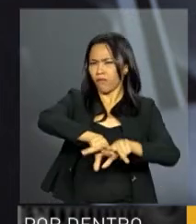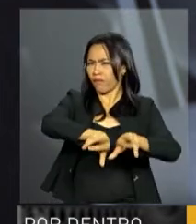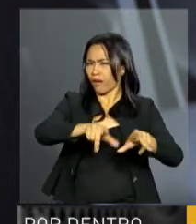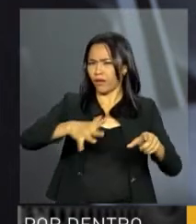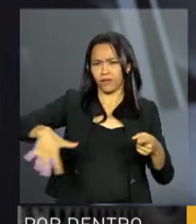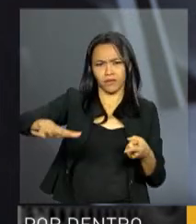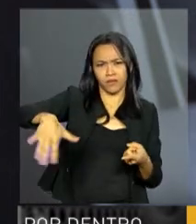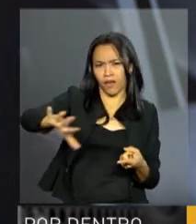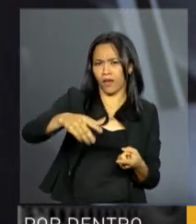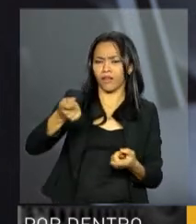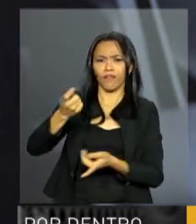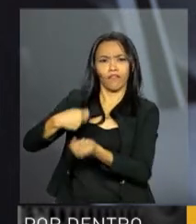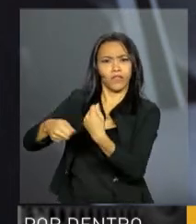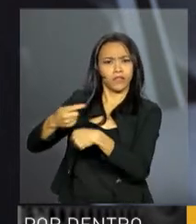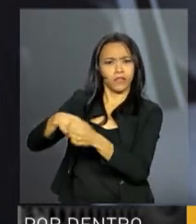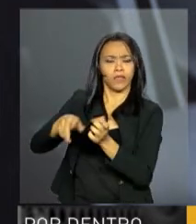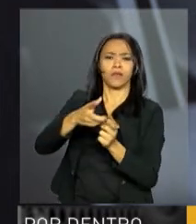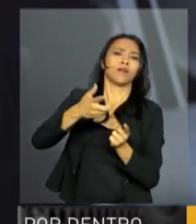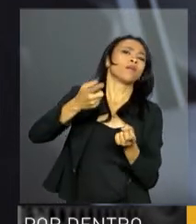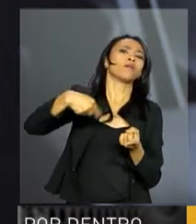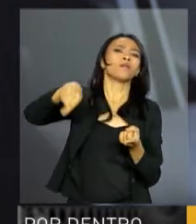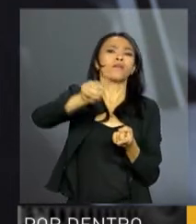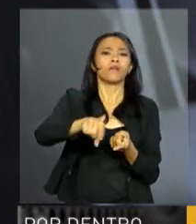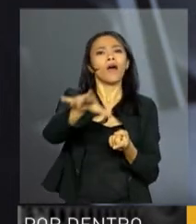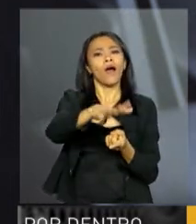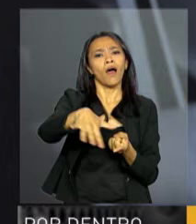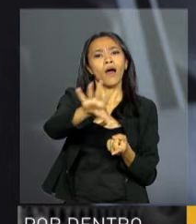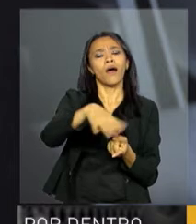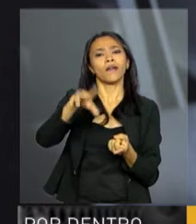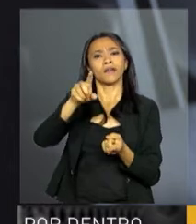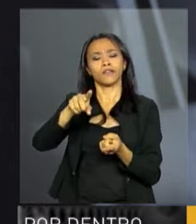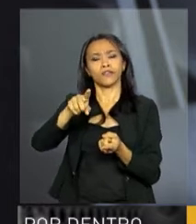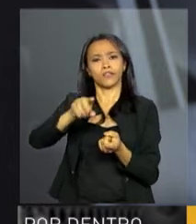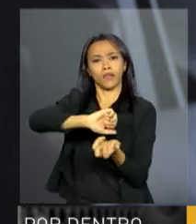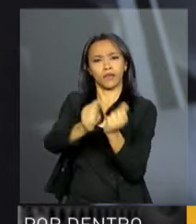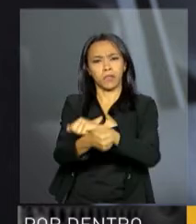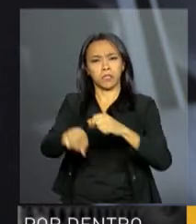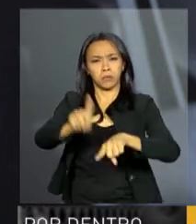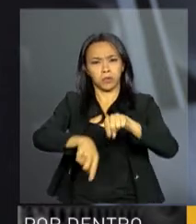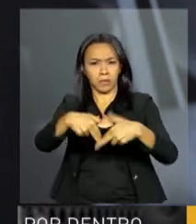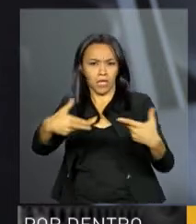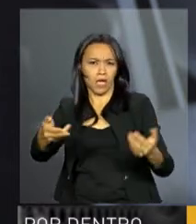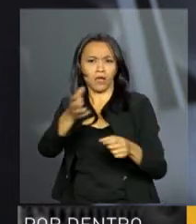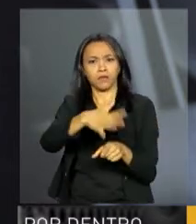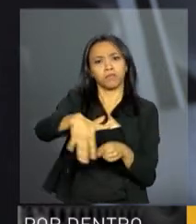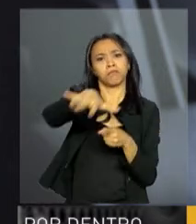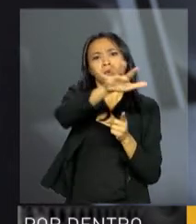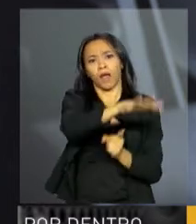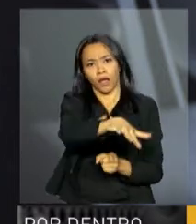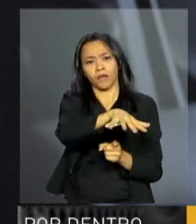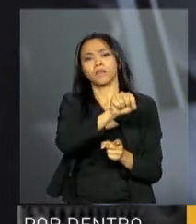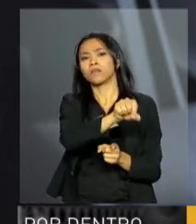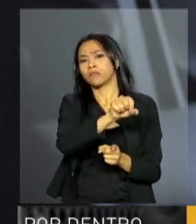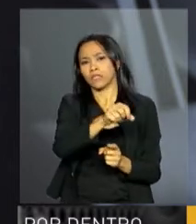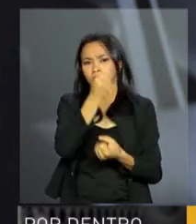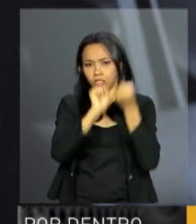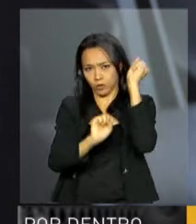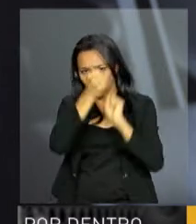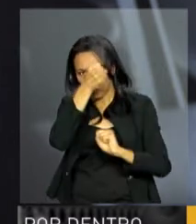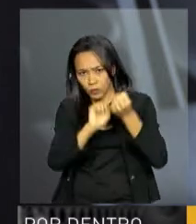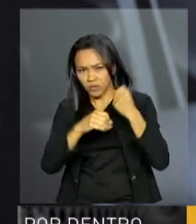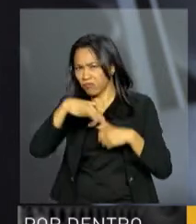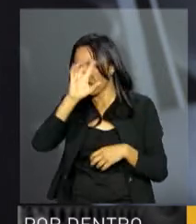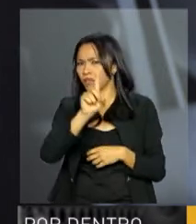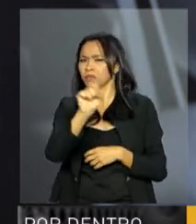seja no setor financeiro seja no setor de transformação no setor siderúrgico existem investimentos antigos mais de